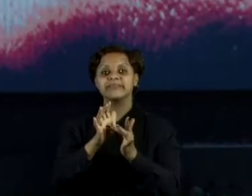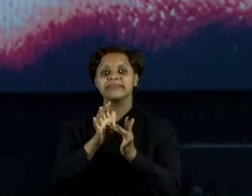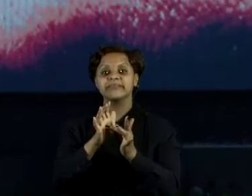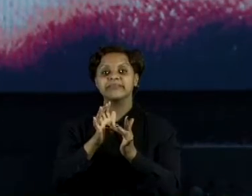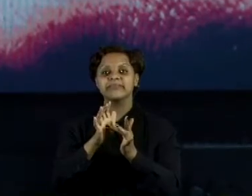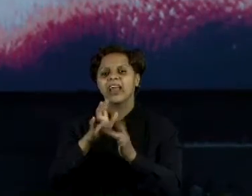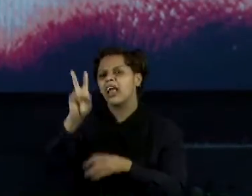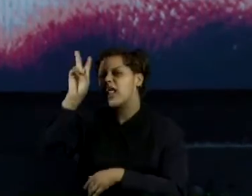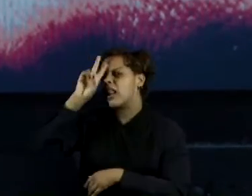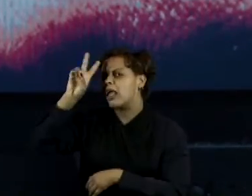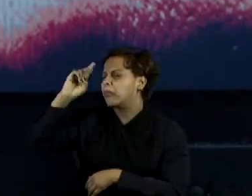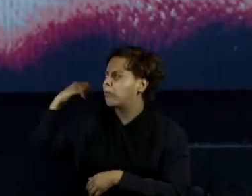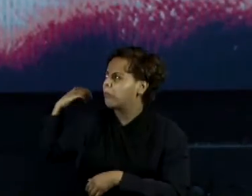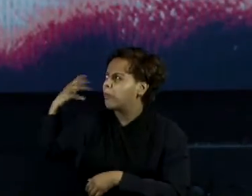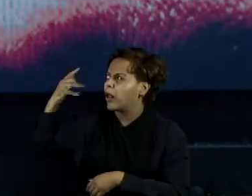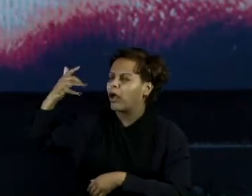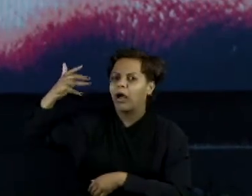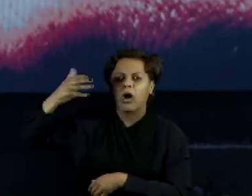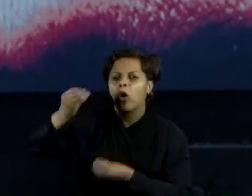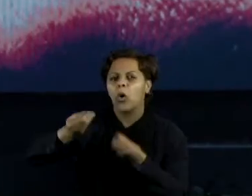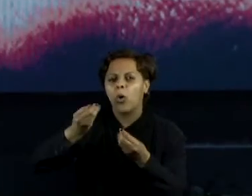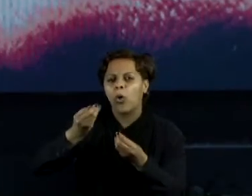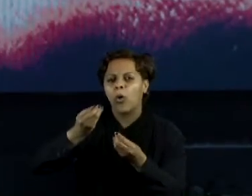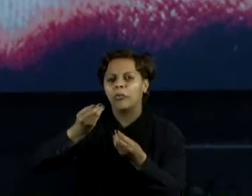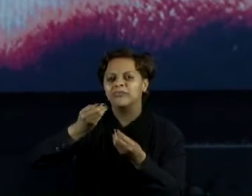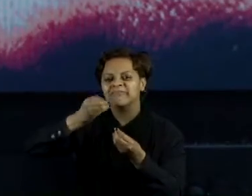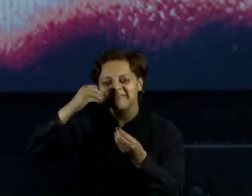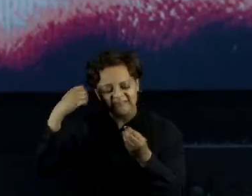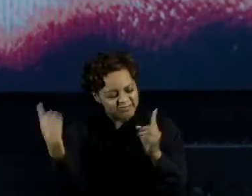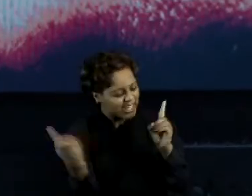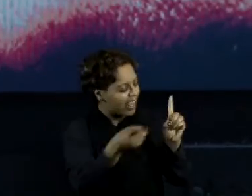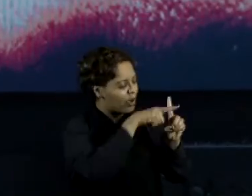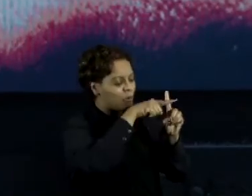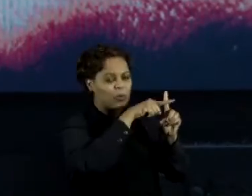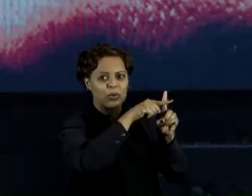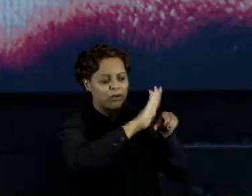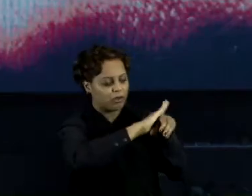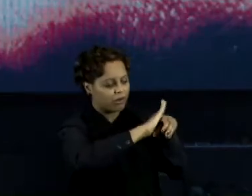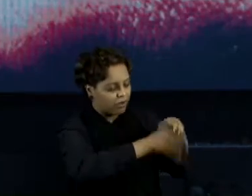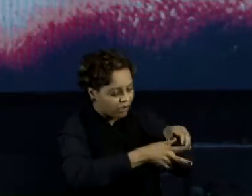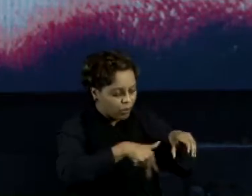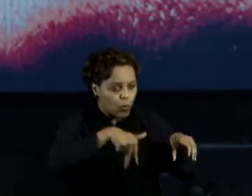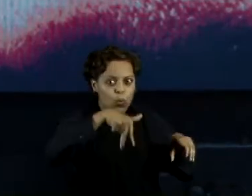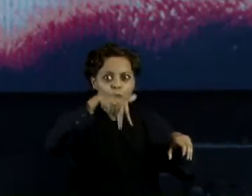é lembrado pela cruz e pela tumba vazia.